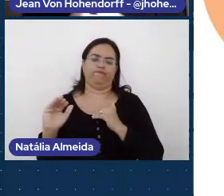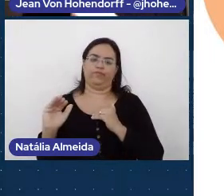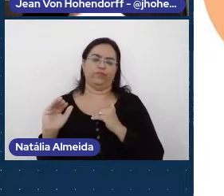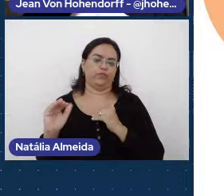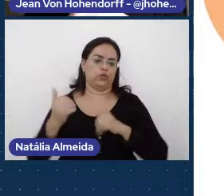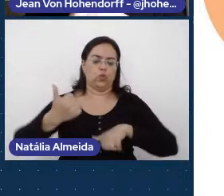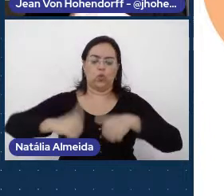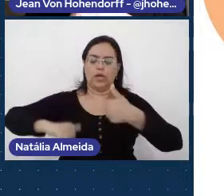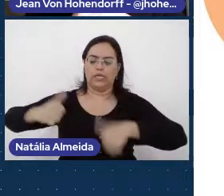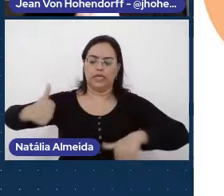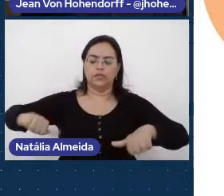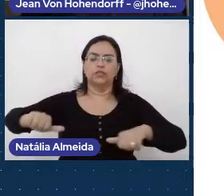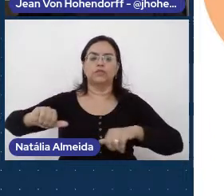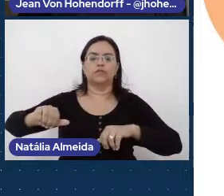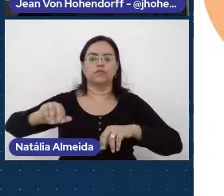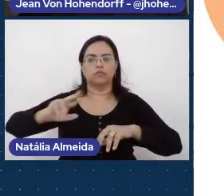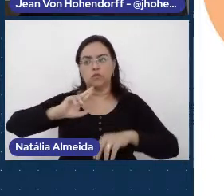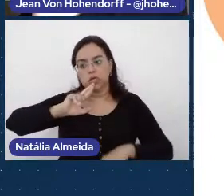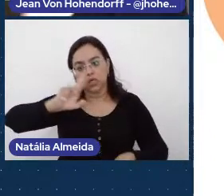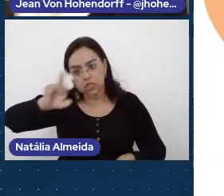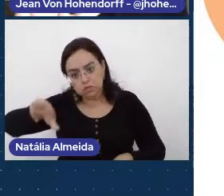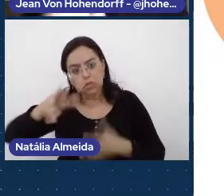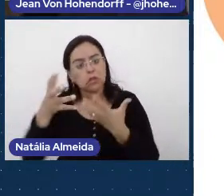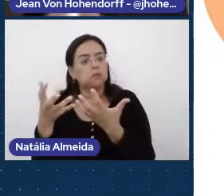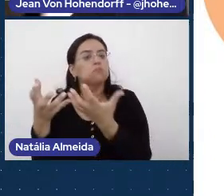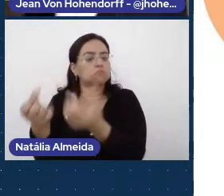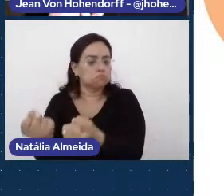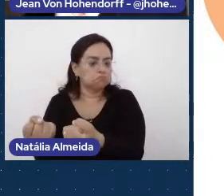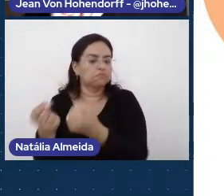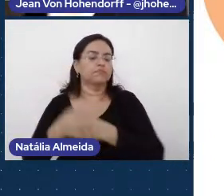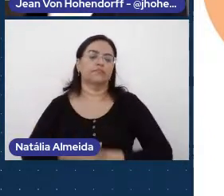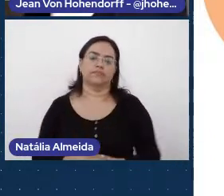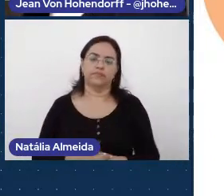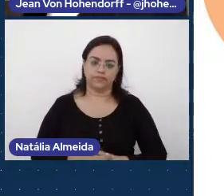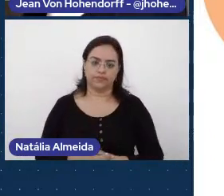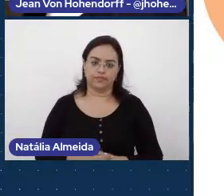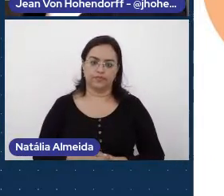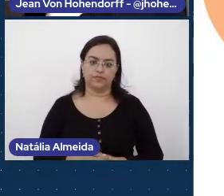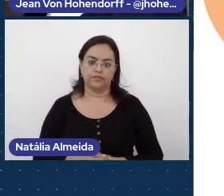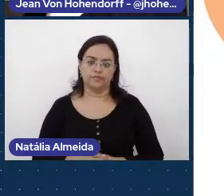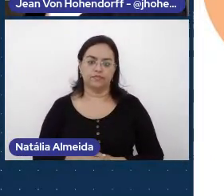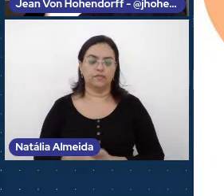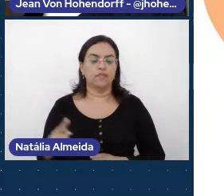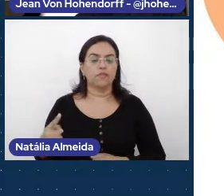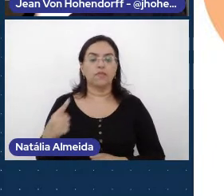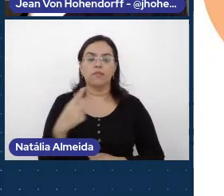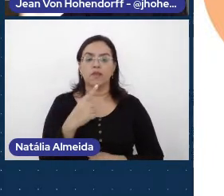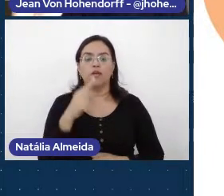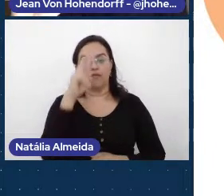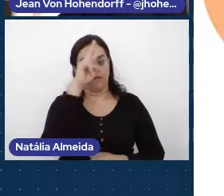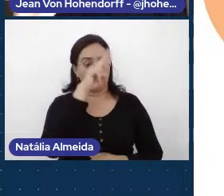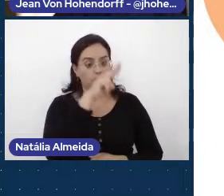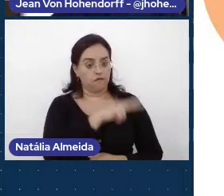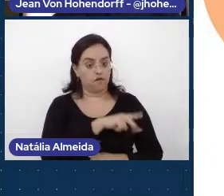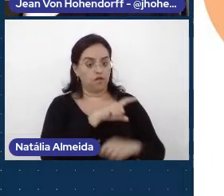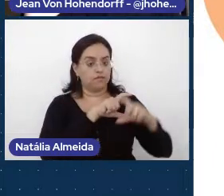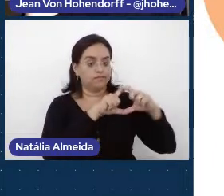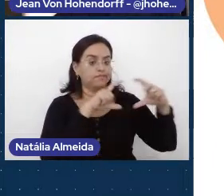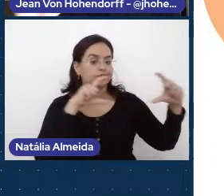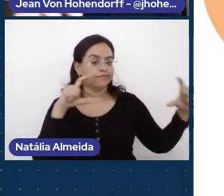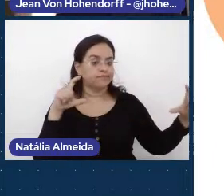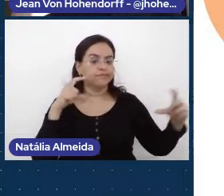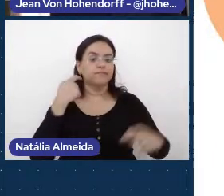argumentei, e a pessoa editora então aceitou. Então vou ler aqui para vocês. Um dos motivos de poucos artigos derivados de pesquisas qualitativas